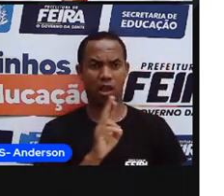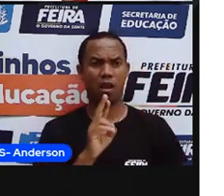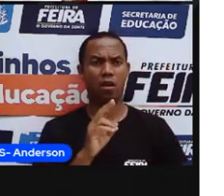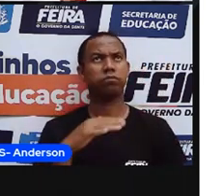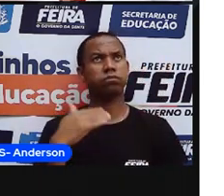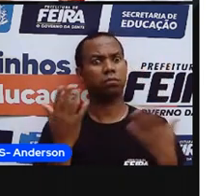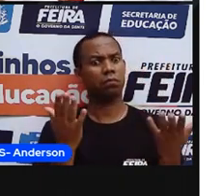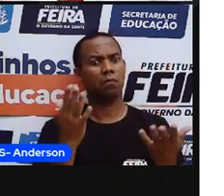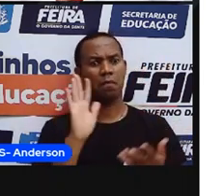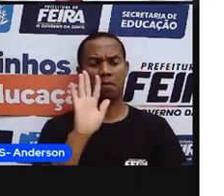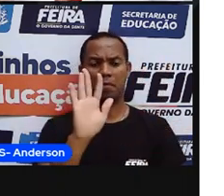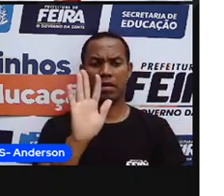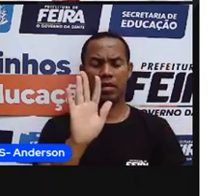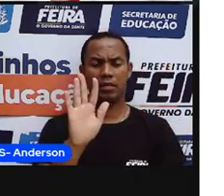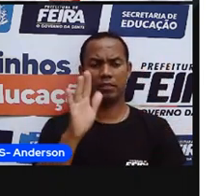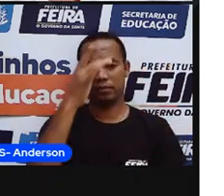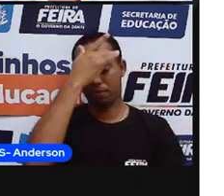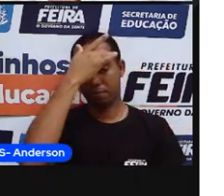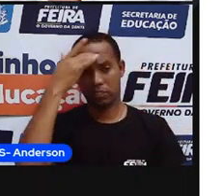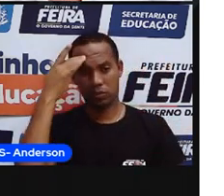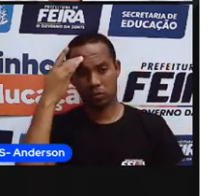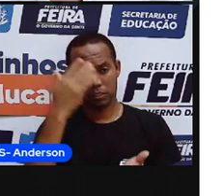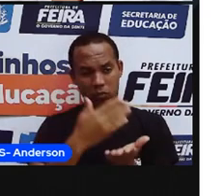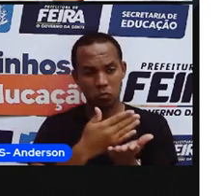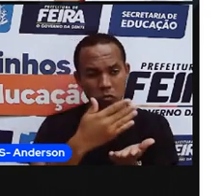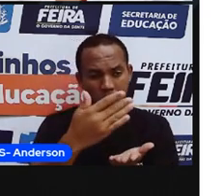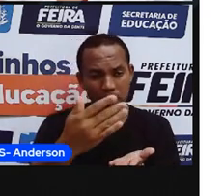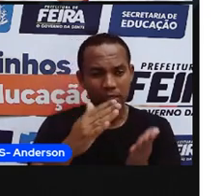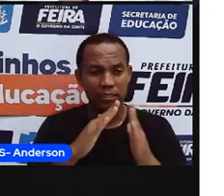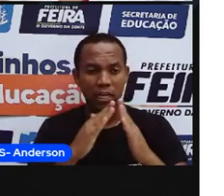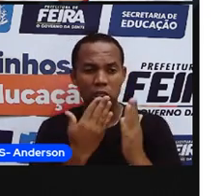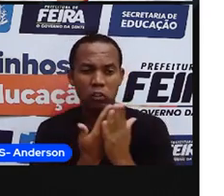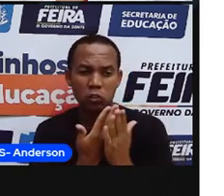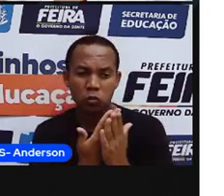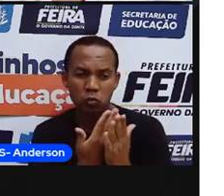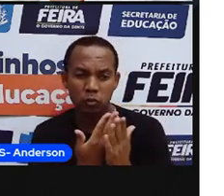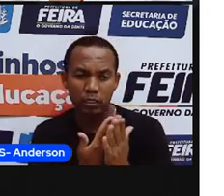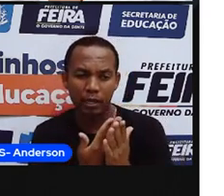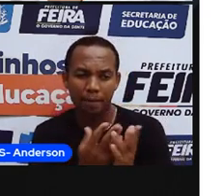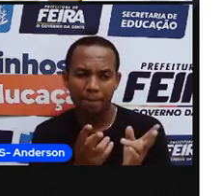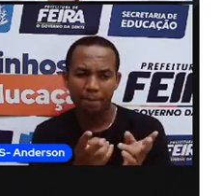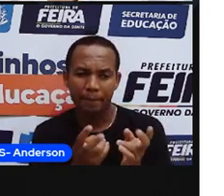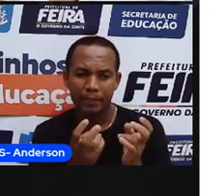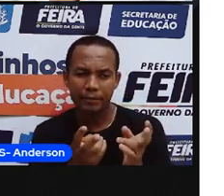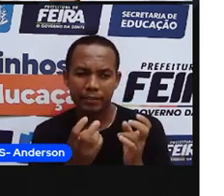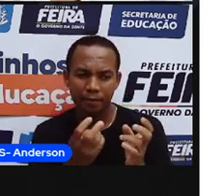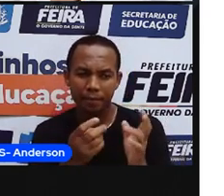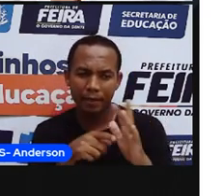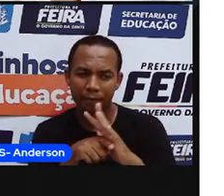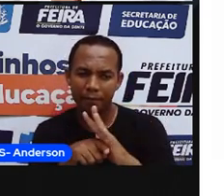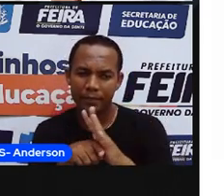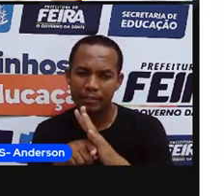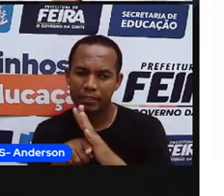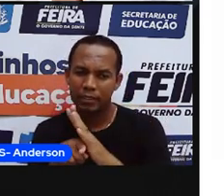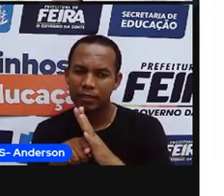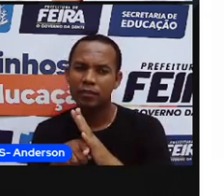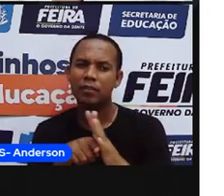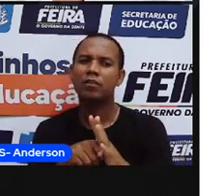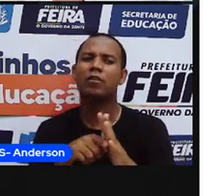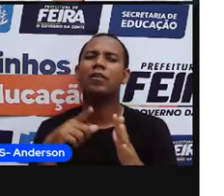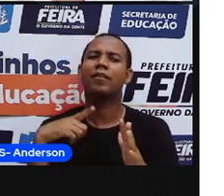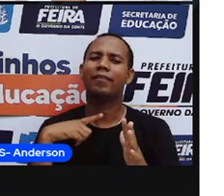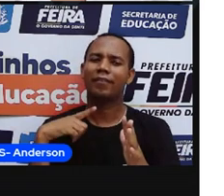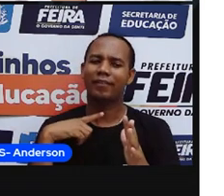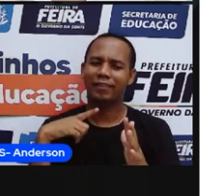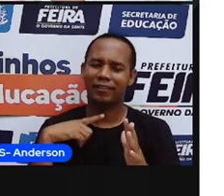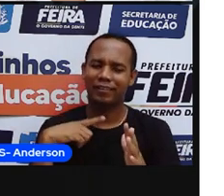religiosa. Mas aí as pessoas começam a estudar e começam a perceber que existe o quê? Uma justificativa